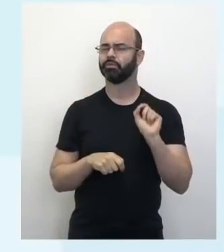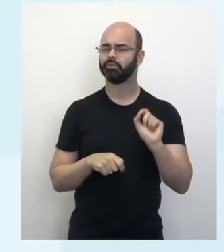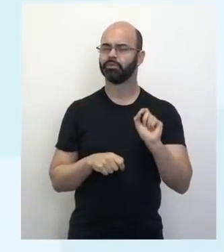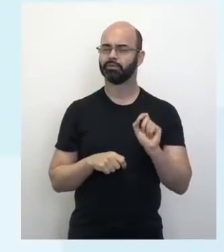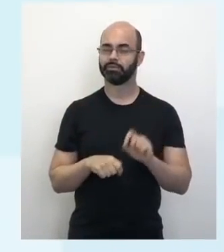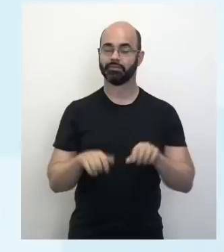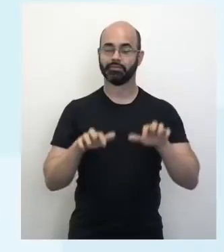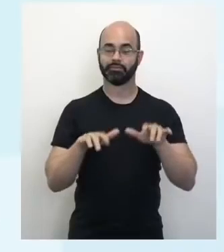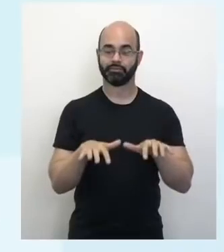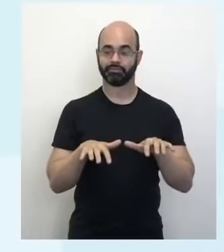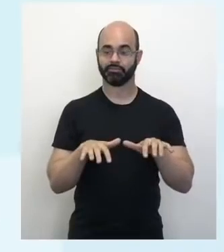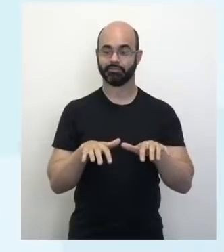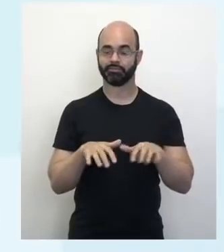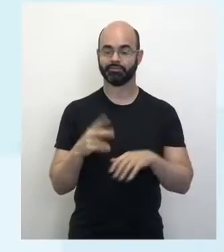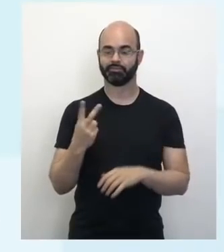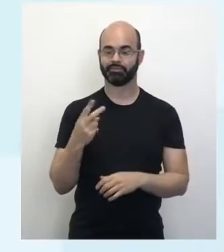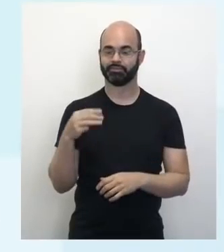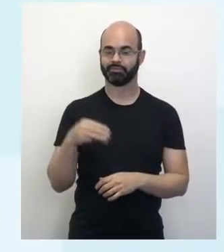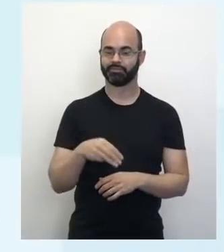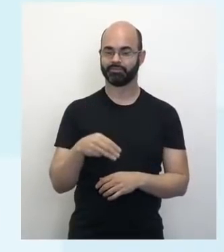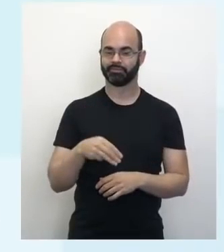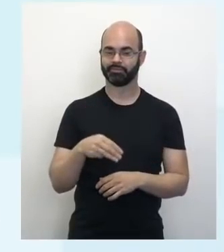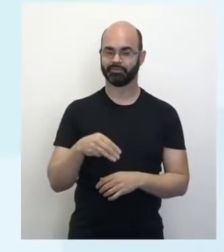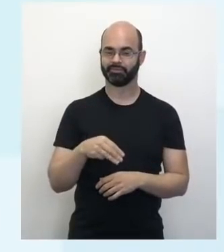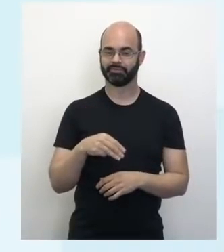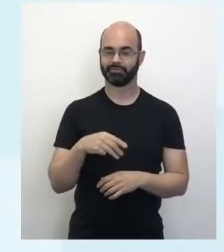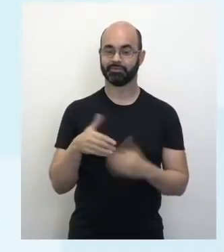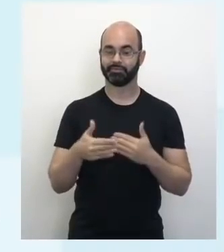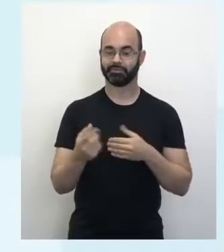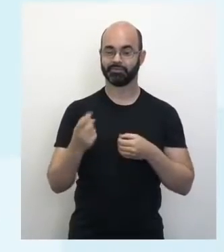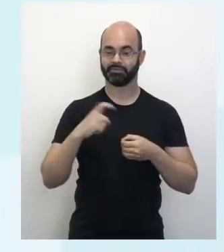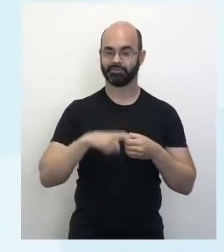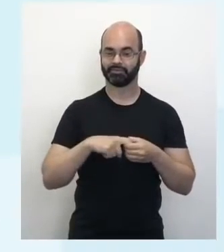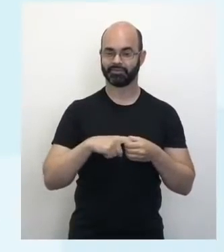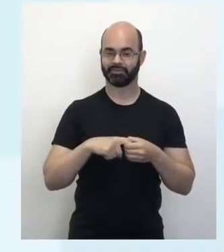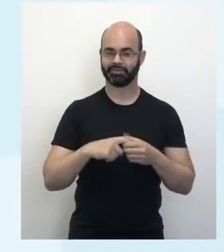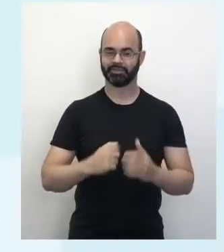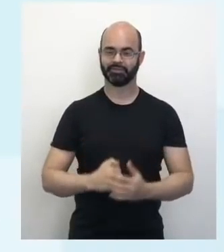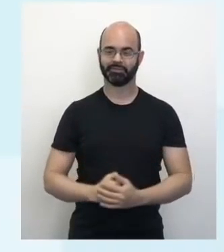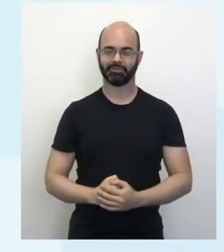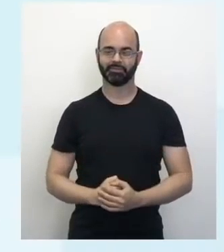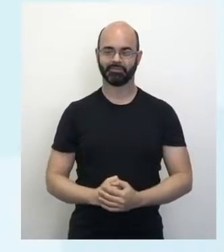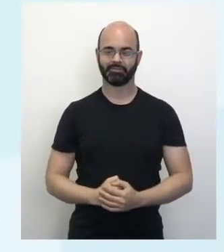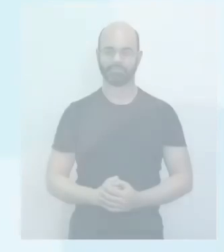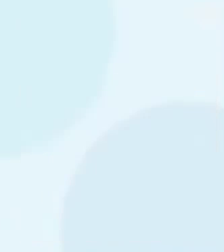Dedinho no teclado, 2 minutos, já voltamos. Participe!